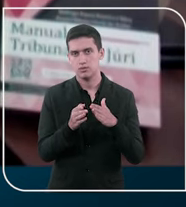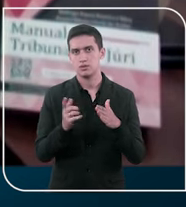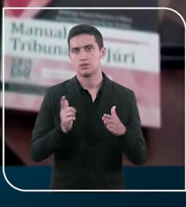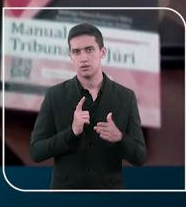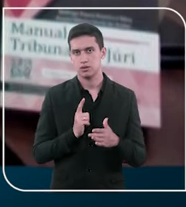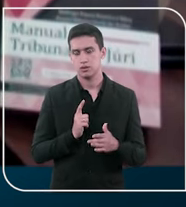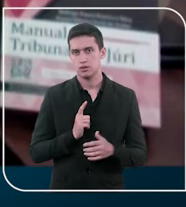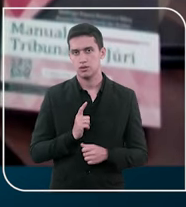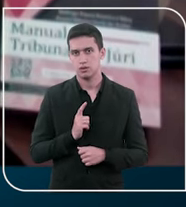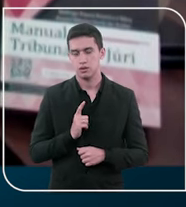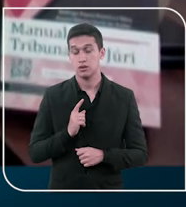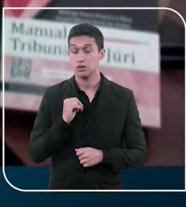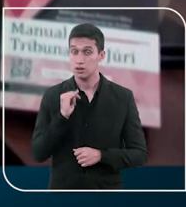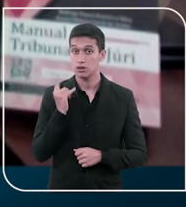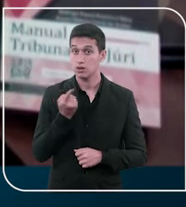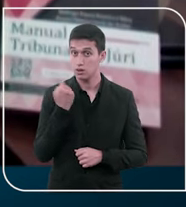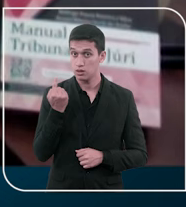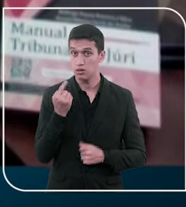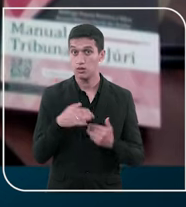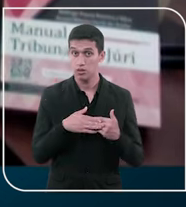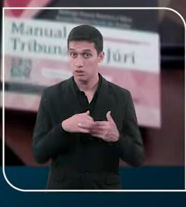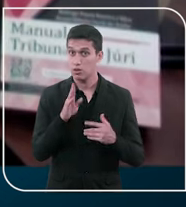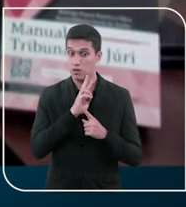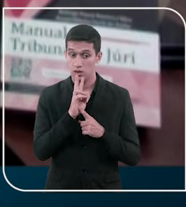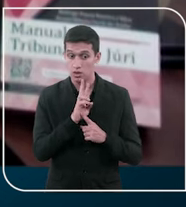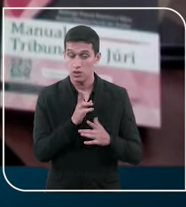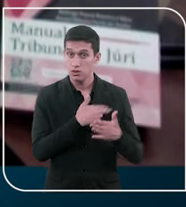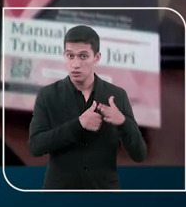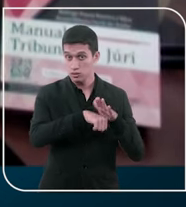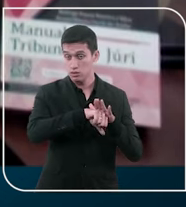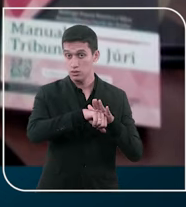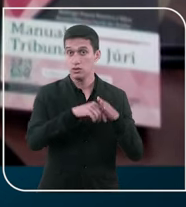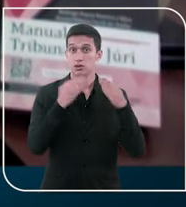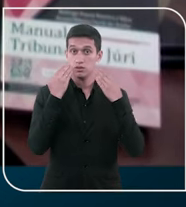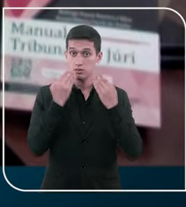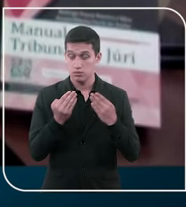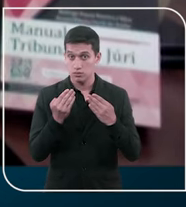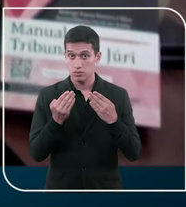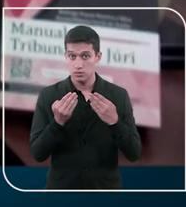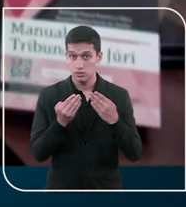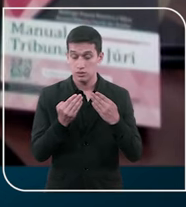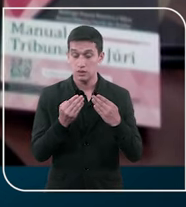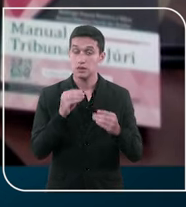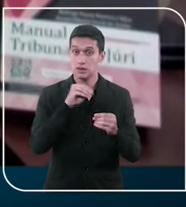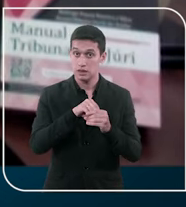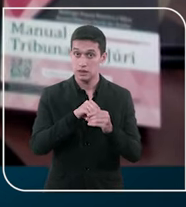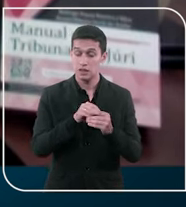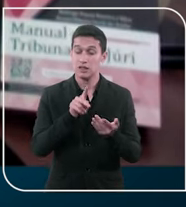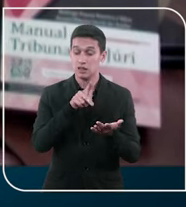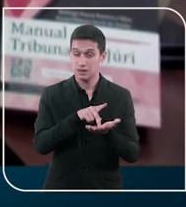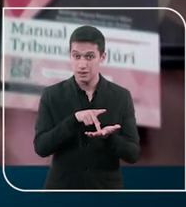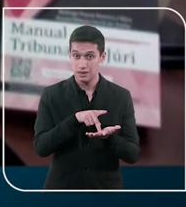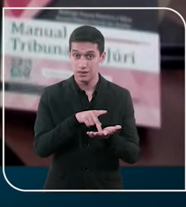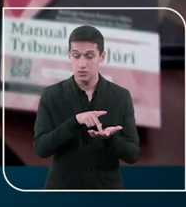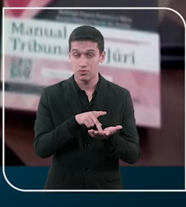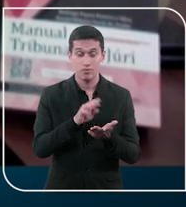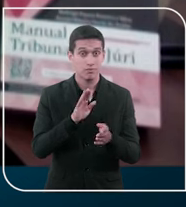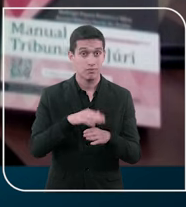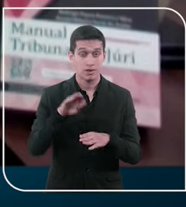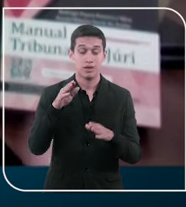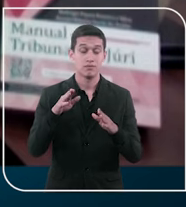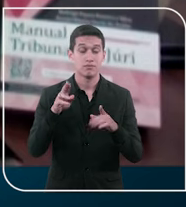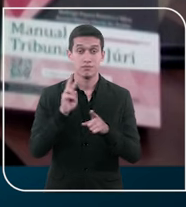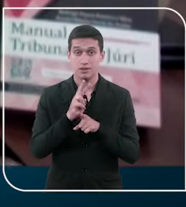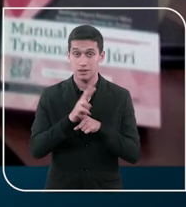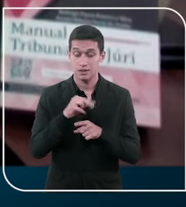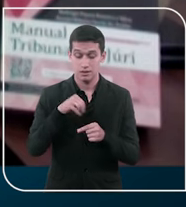um fundamento que, se nós formos pelo lado da criminologia, que demonstra que,